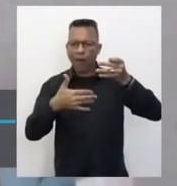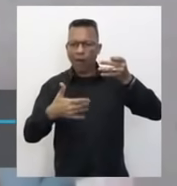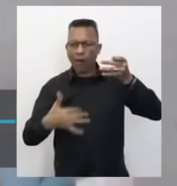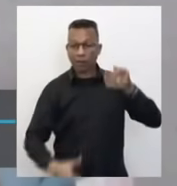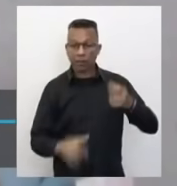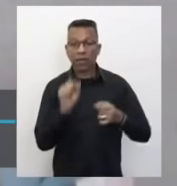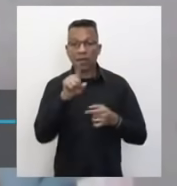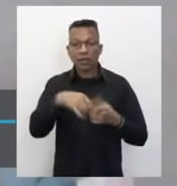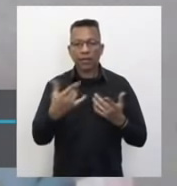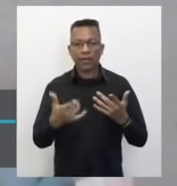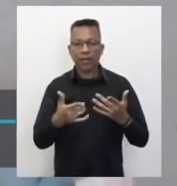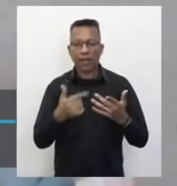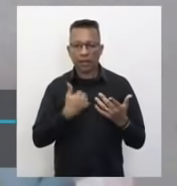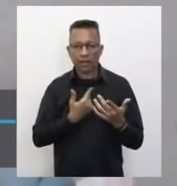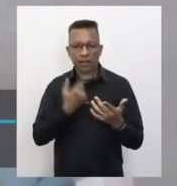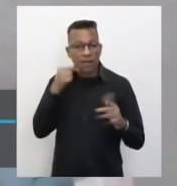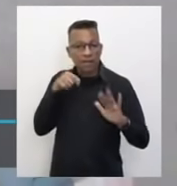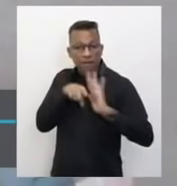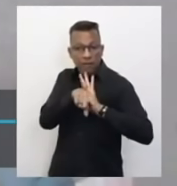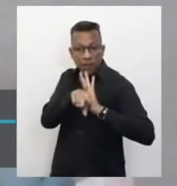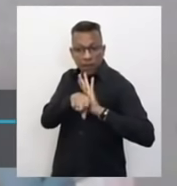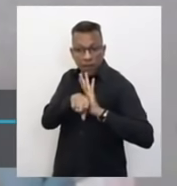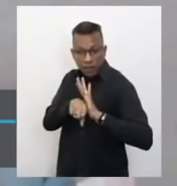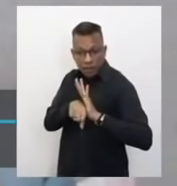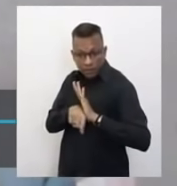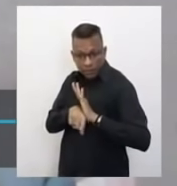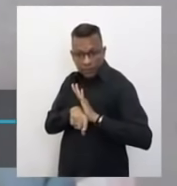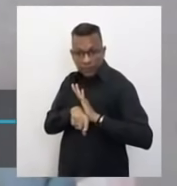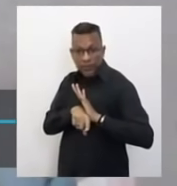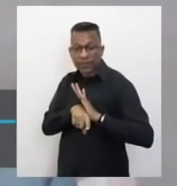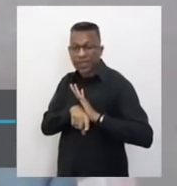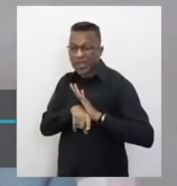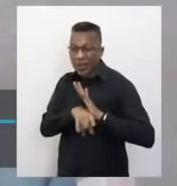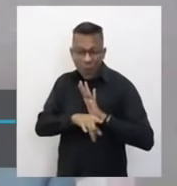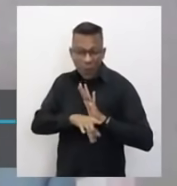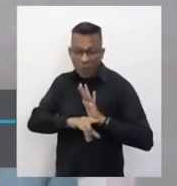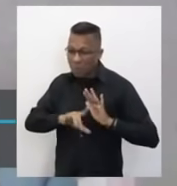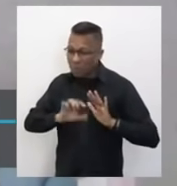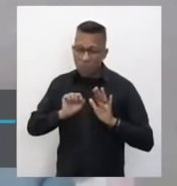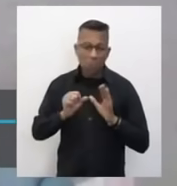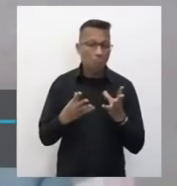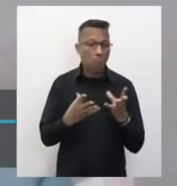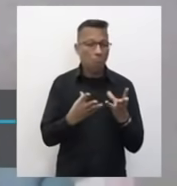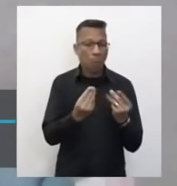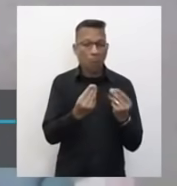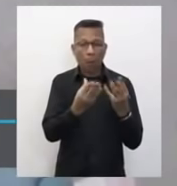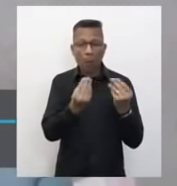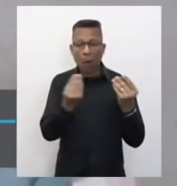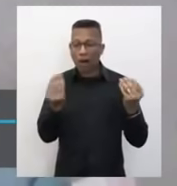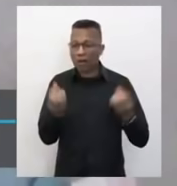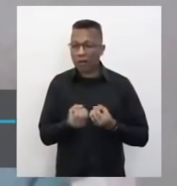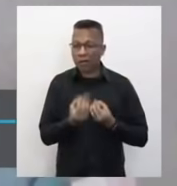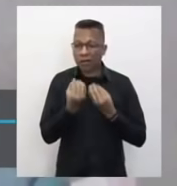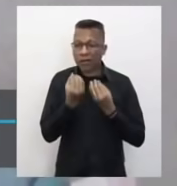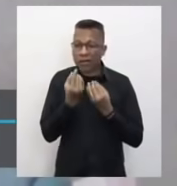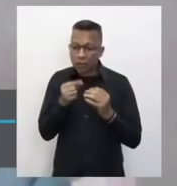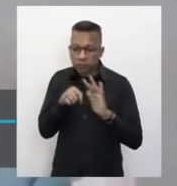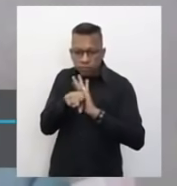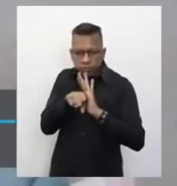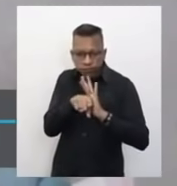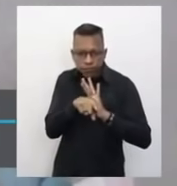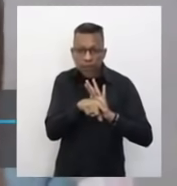seja fiscalizado, são milhares de buscas que são feitas e milhares de pessoas que podem ser